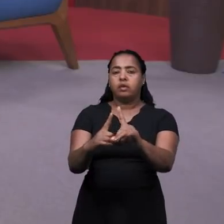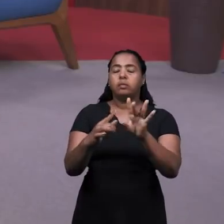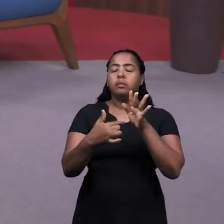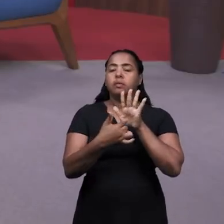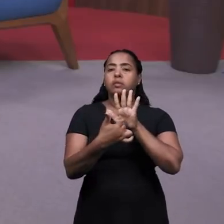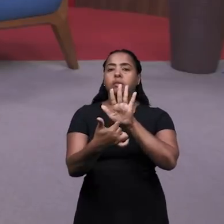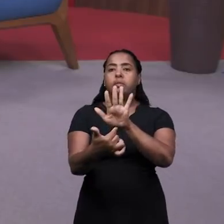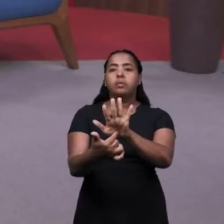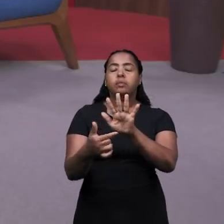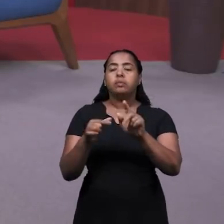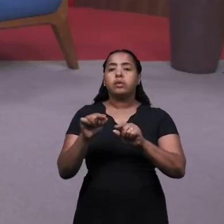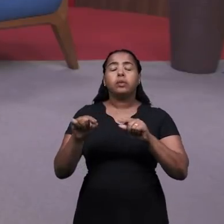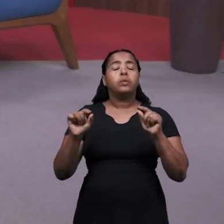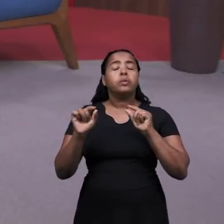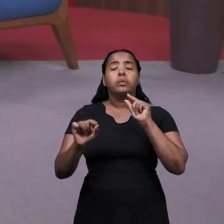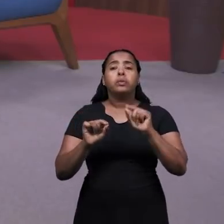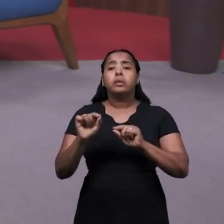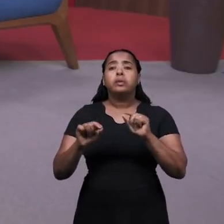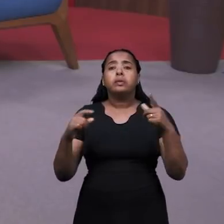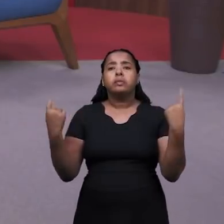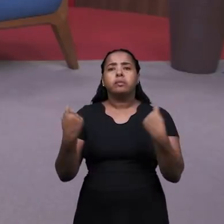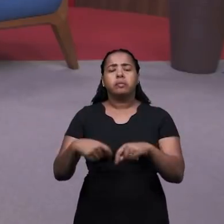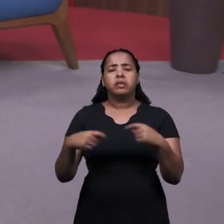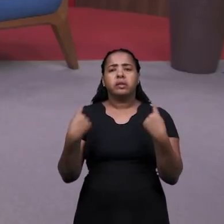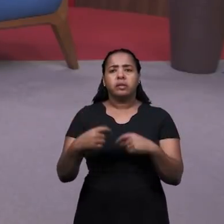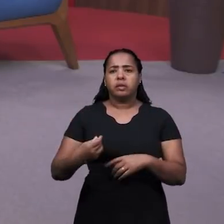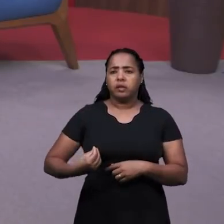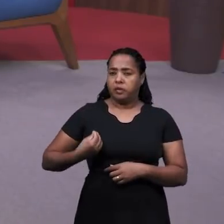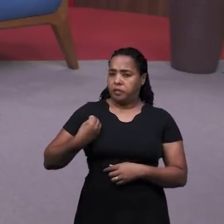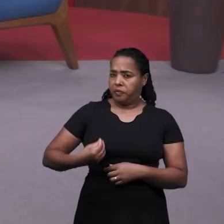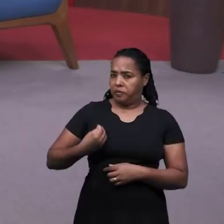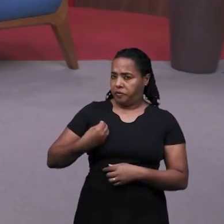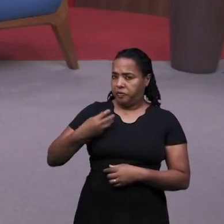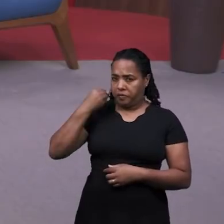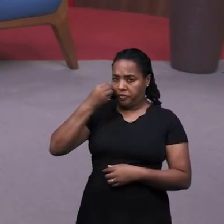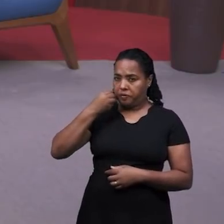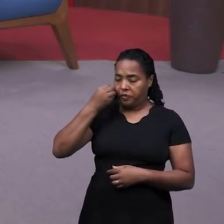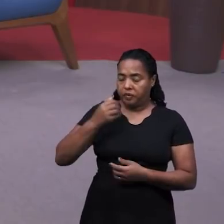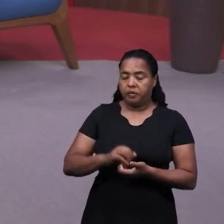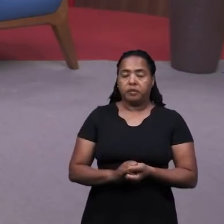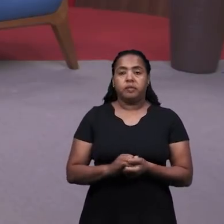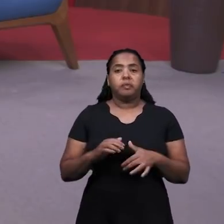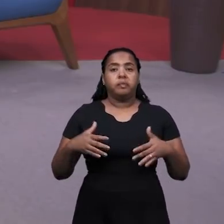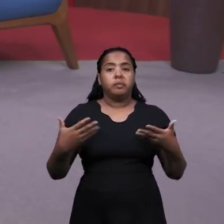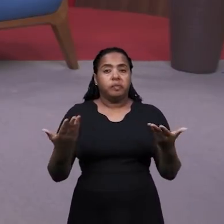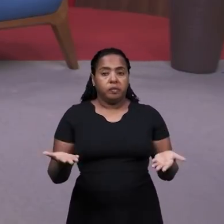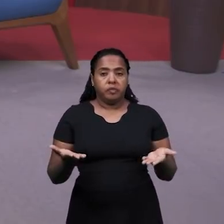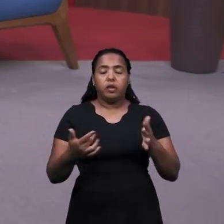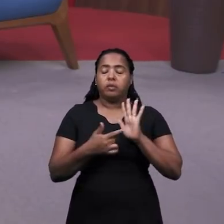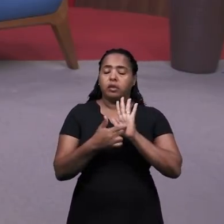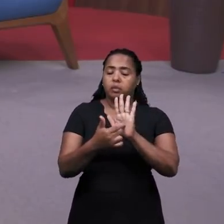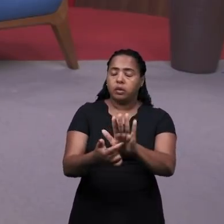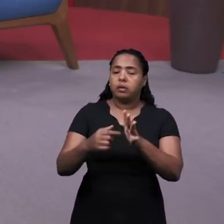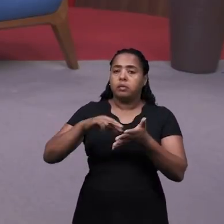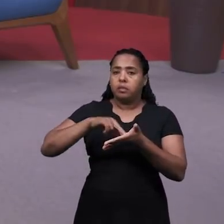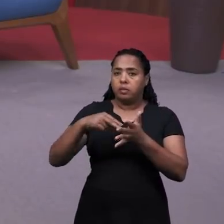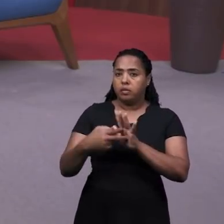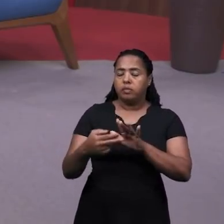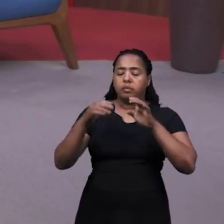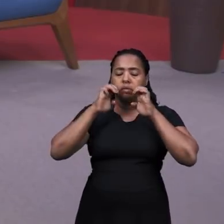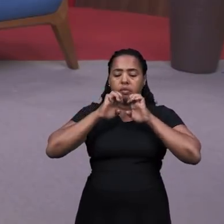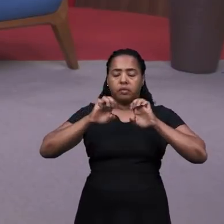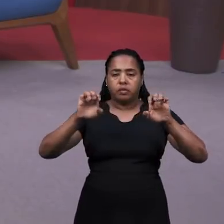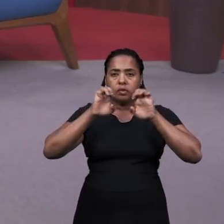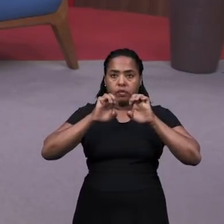fala sobre o que é necessário para viver isso, né? Então, falamos aqui do que é o Evangelho,